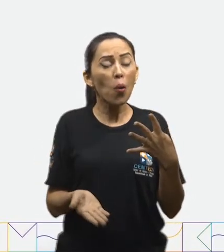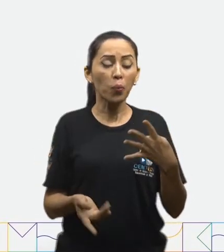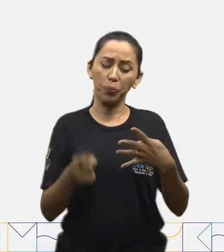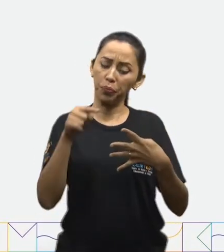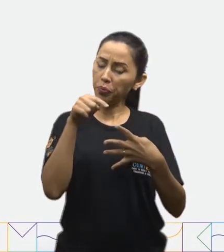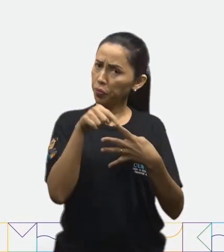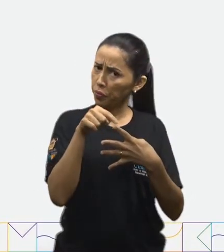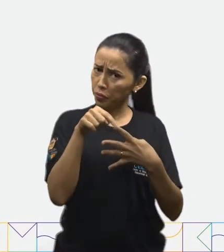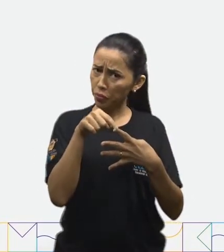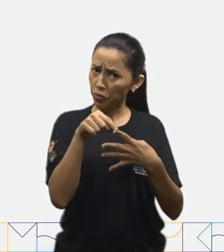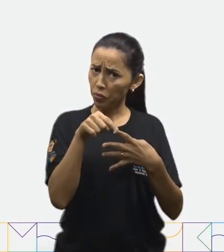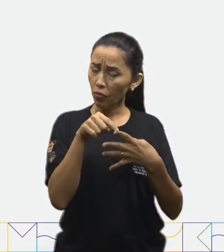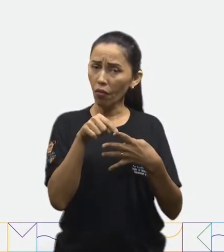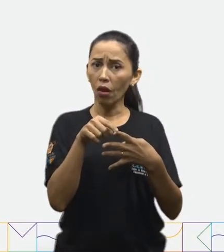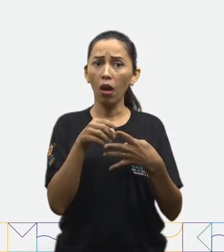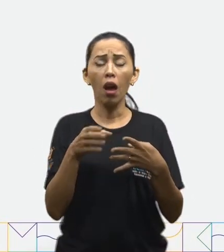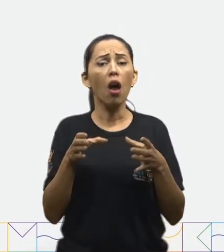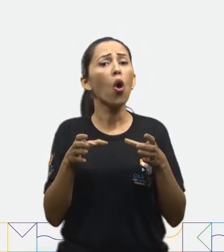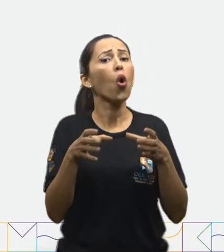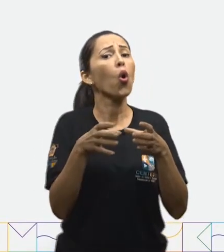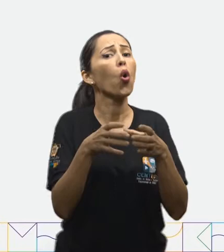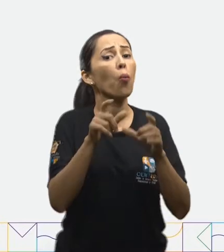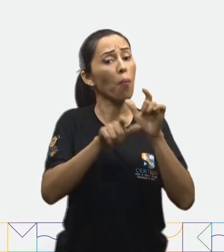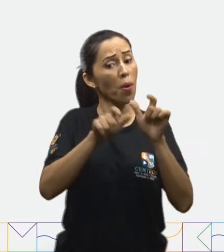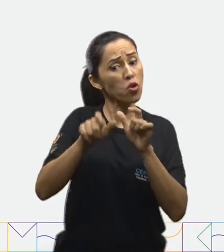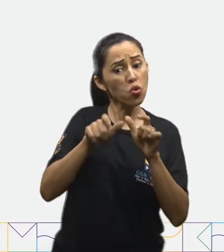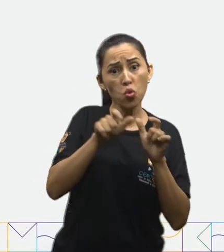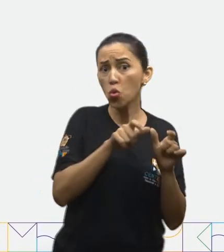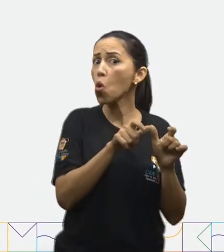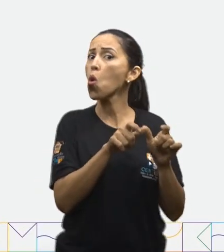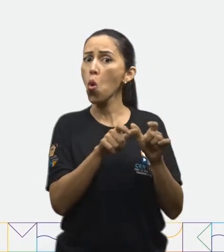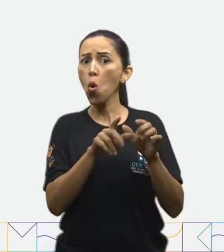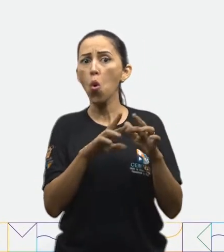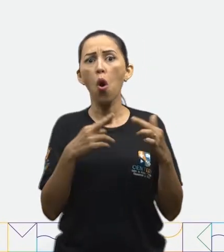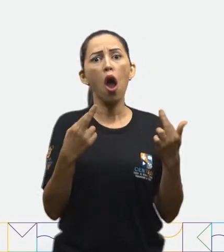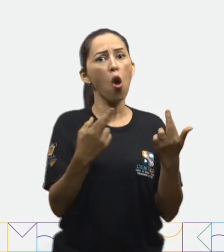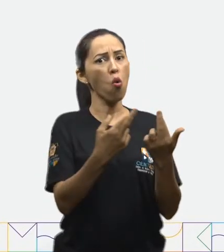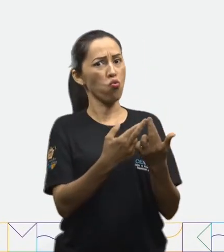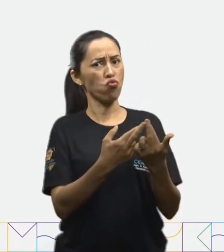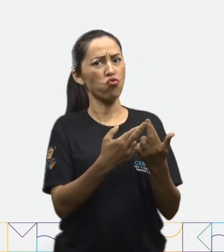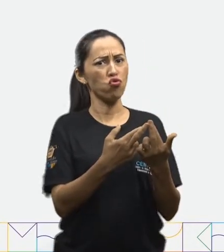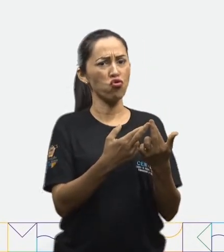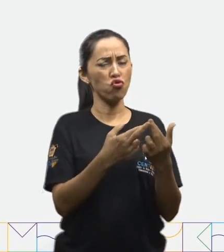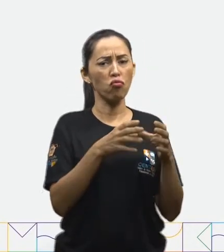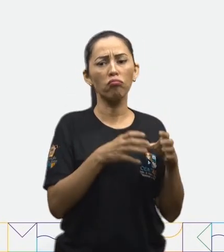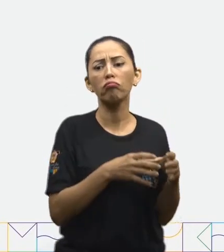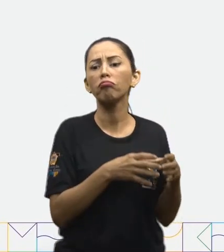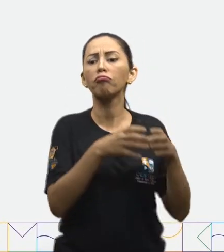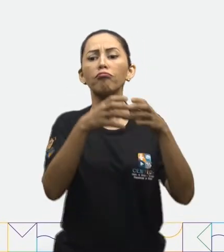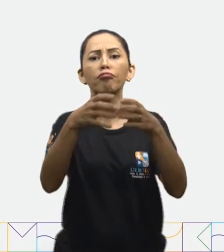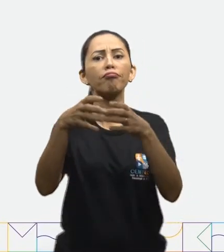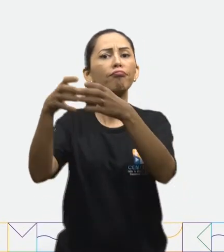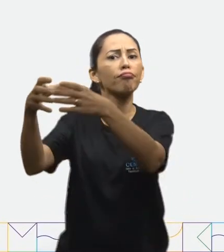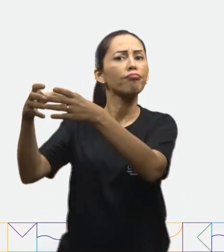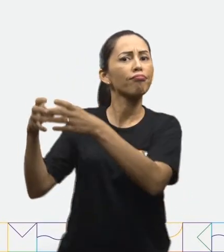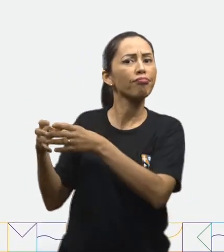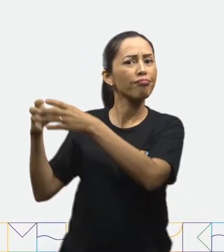Alternativa A. As caravanas são um grupo de pessoas se reunindo para ir a certo lugar.